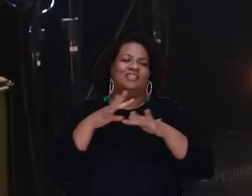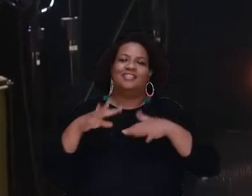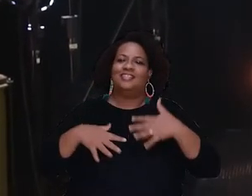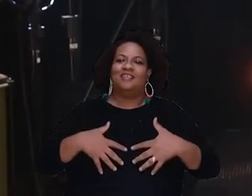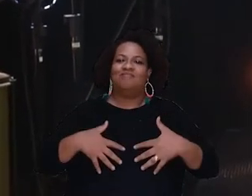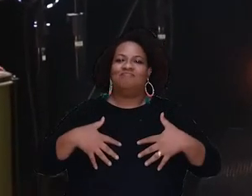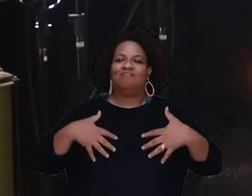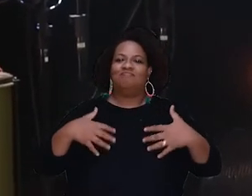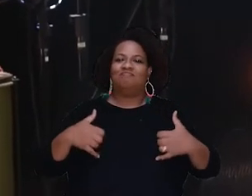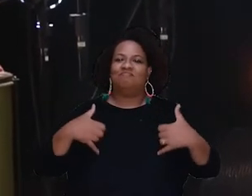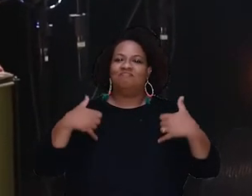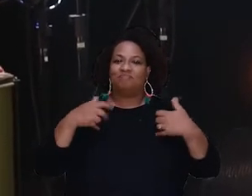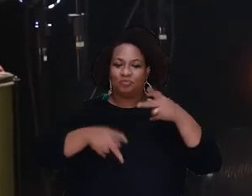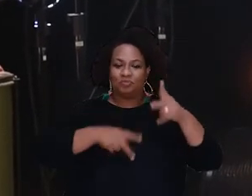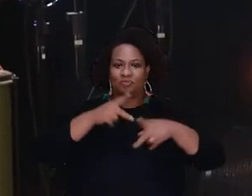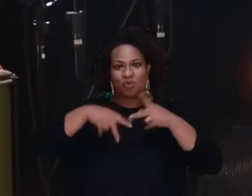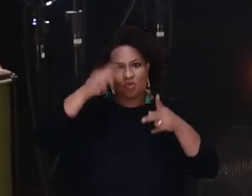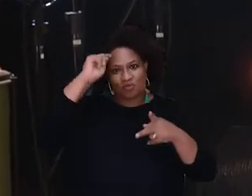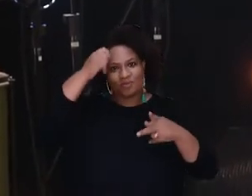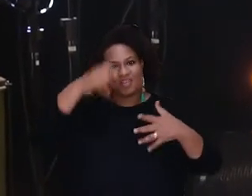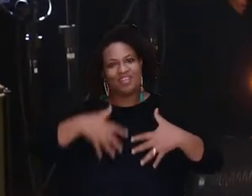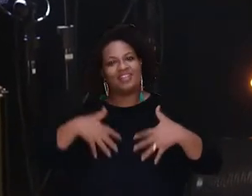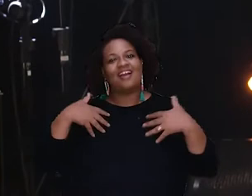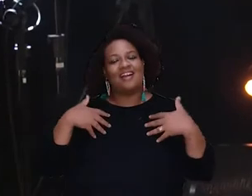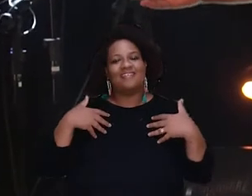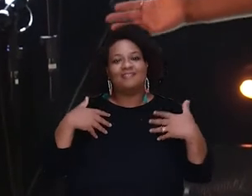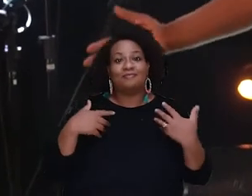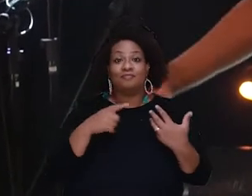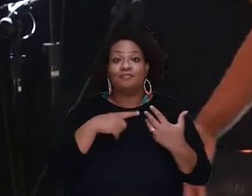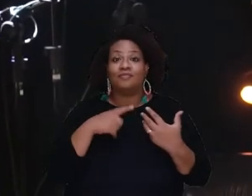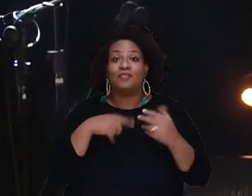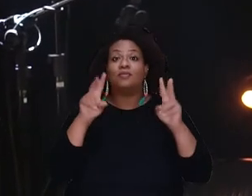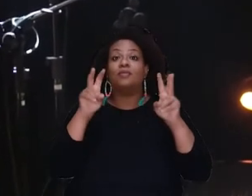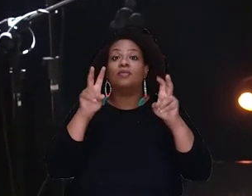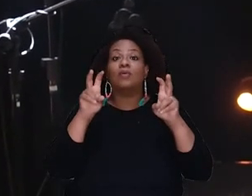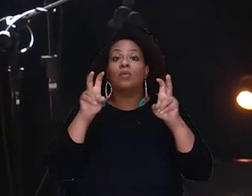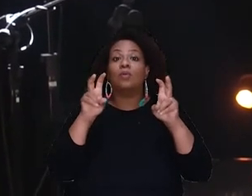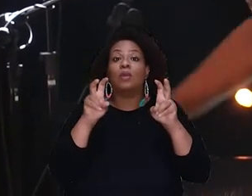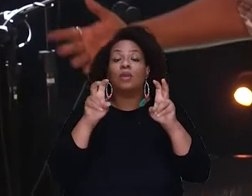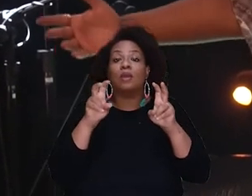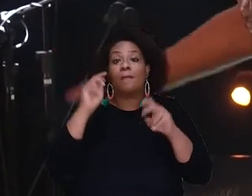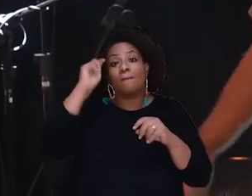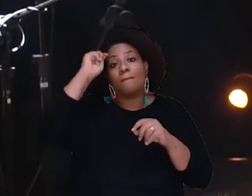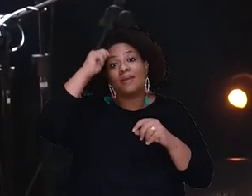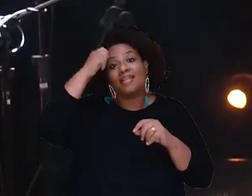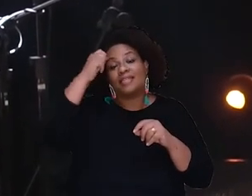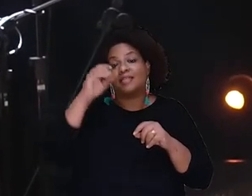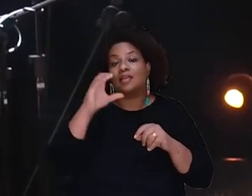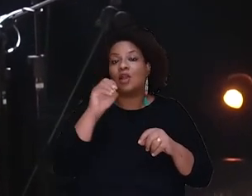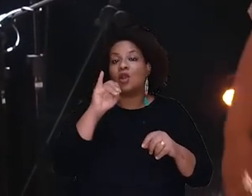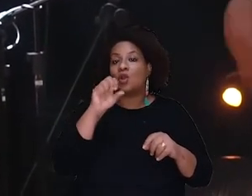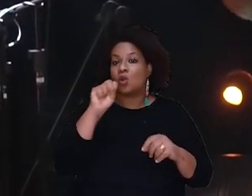orgulha, o povo preto tanto se orgulha. E eu trouxe o Coisa de Preta para compor